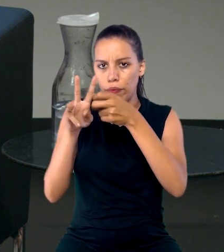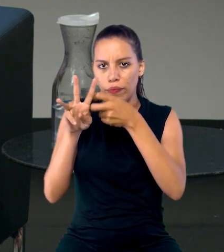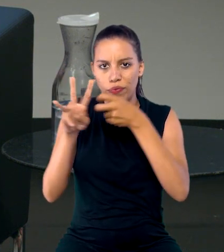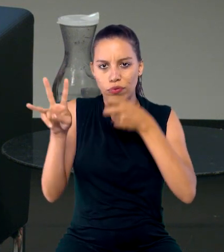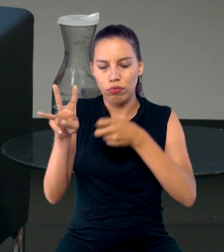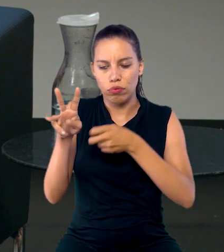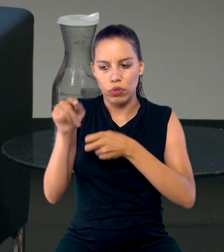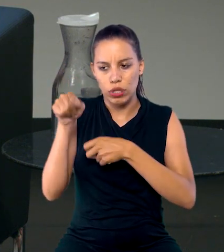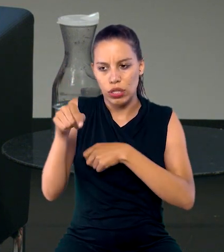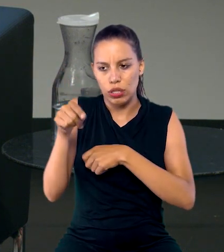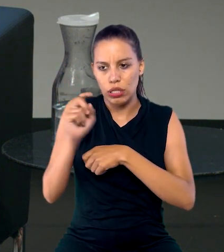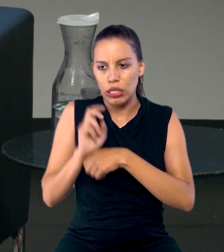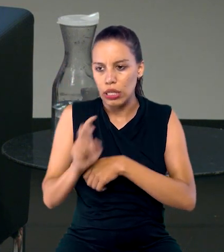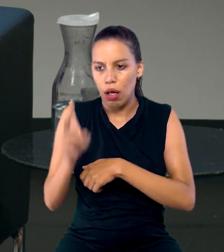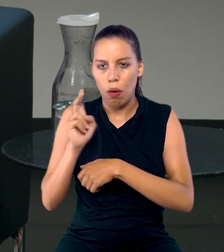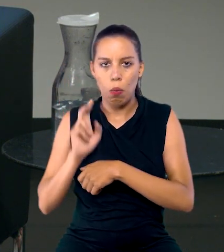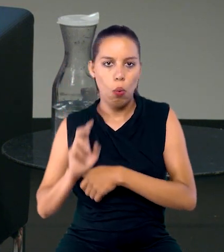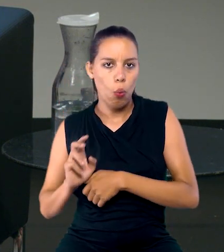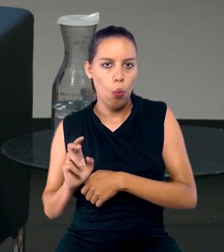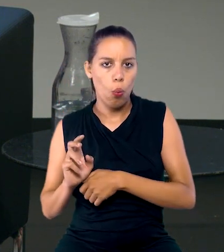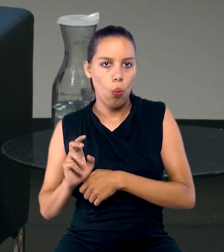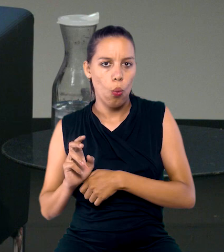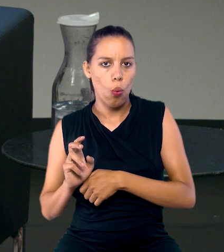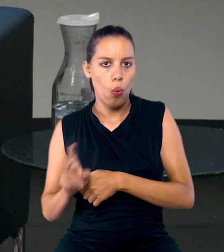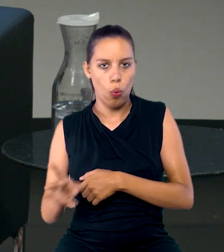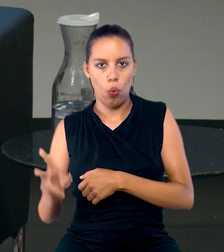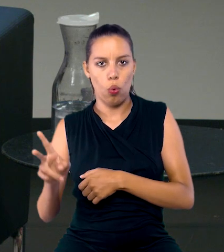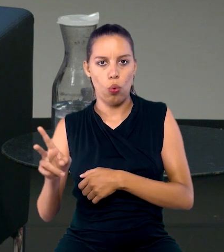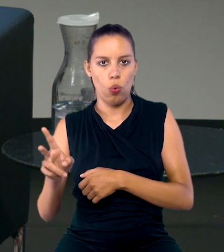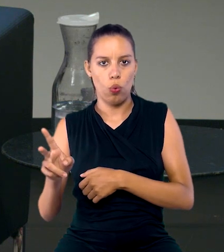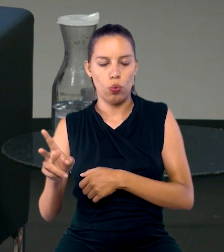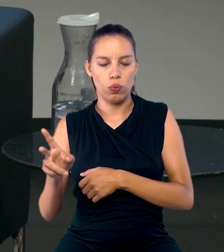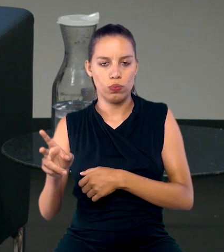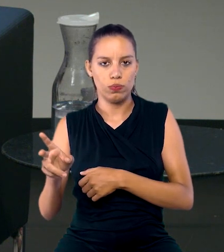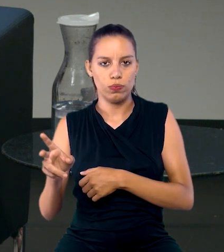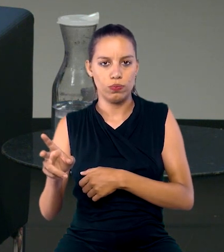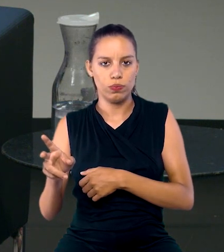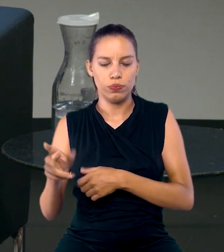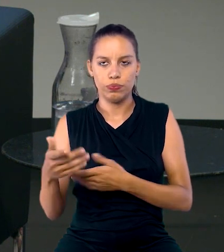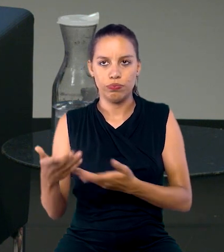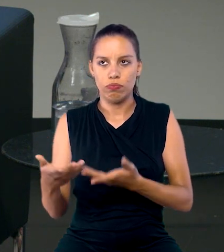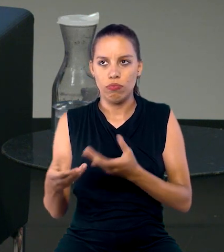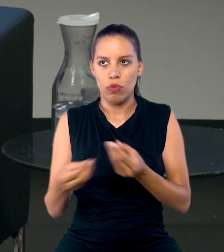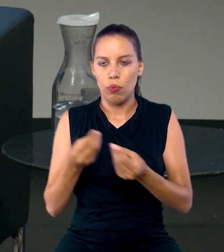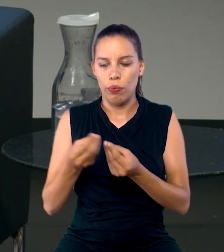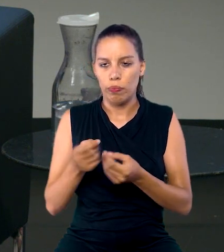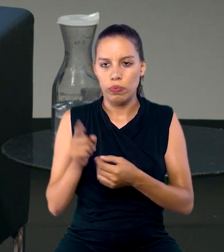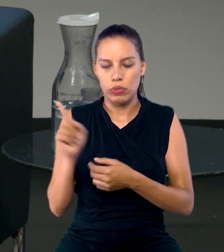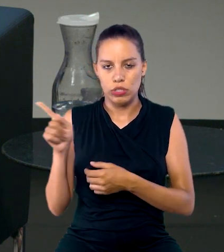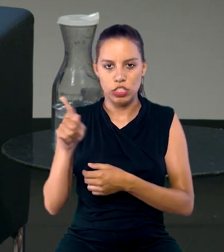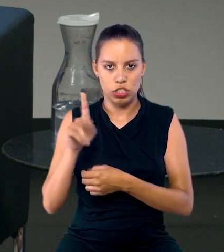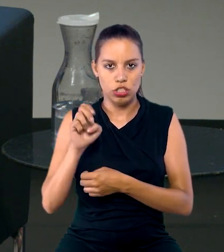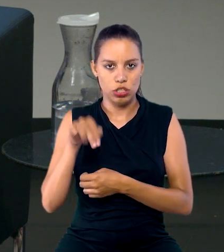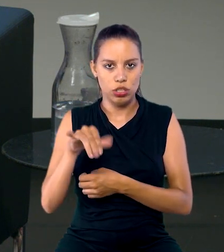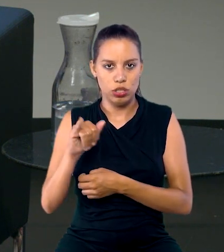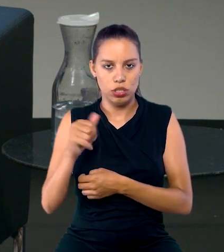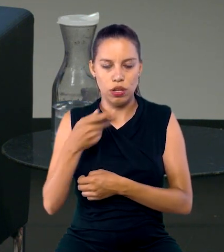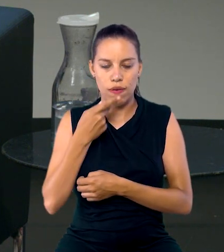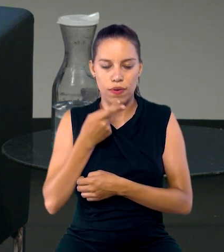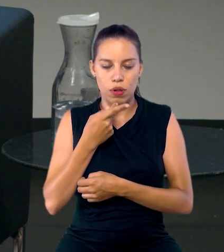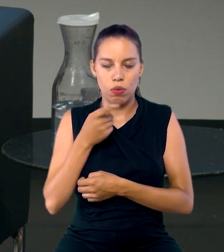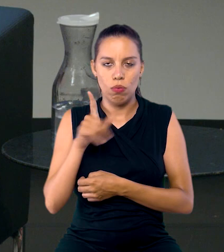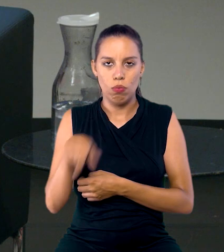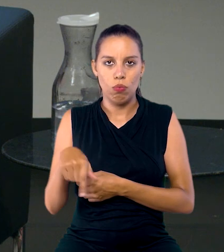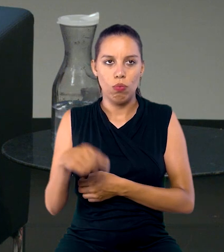indígenas. Ou seja, os povos que, como a Geni teve